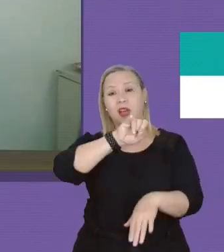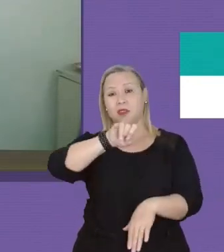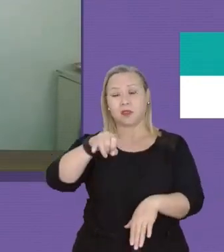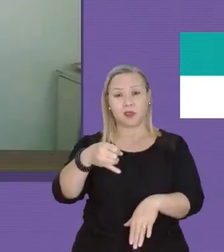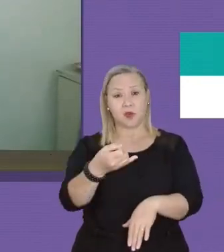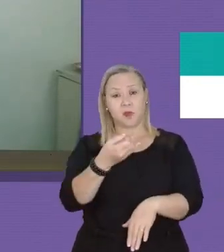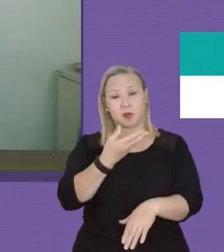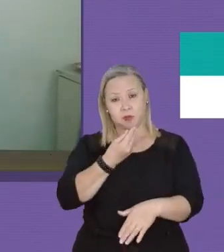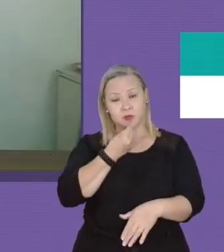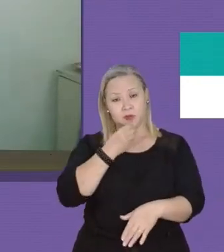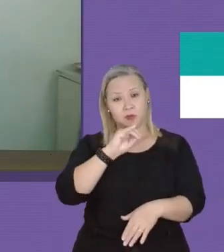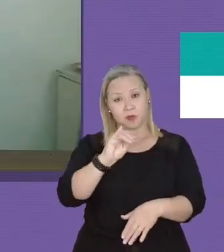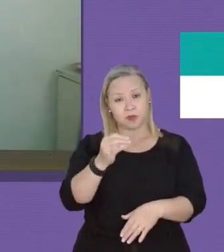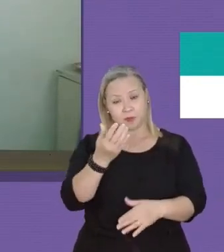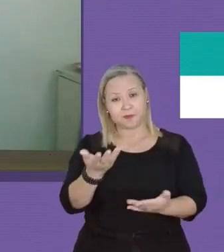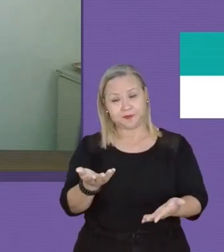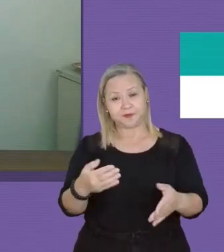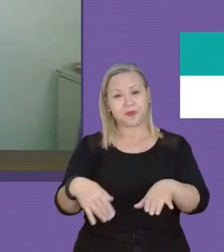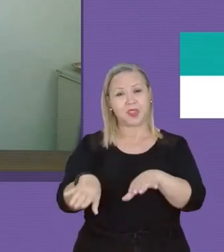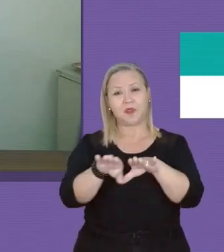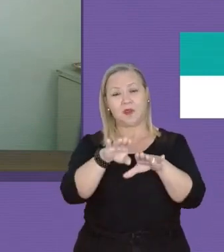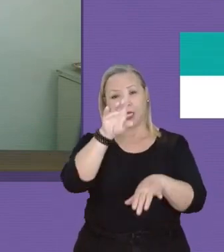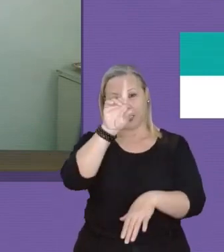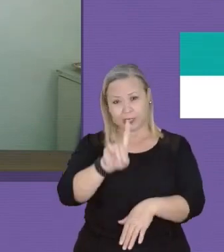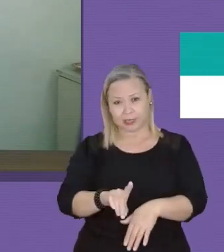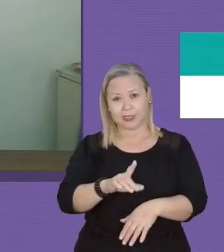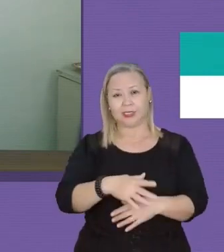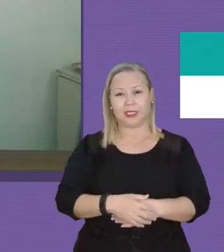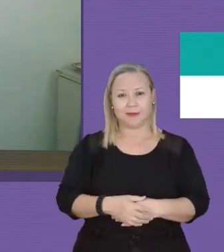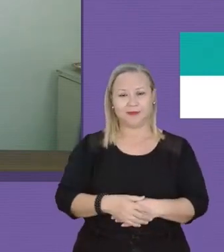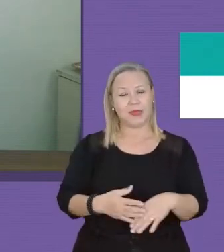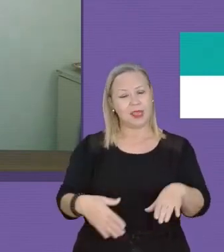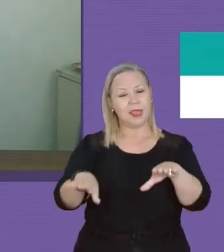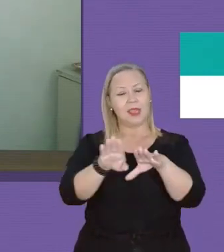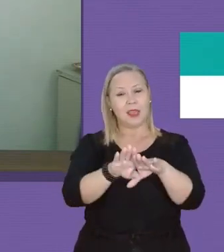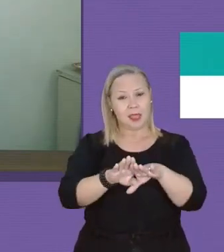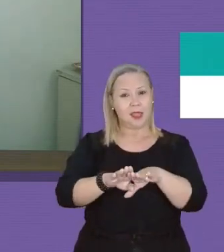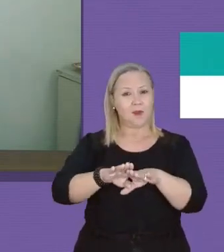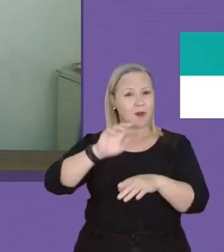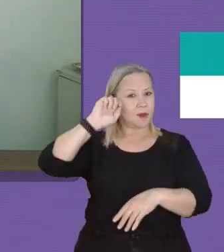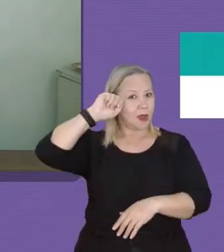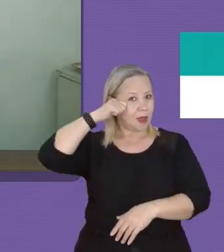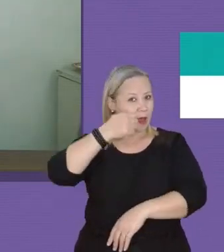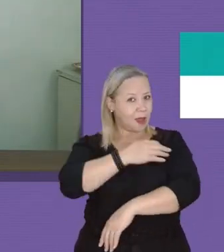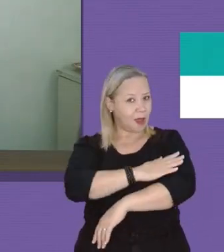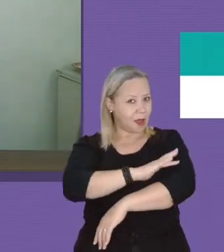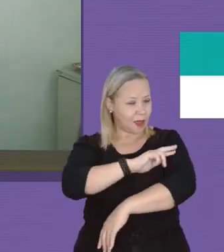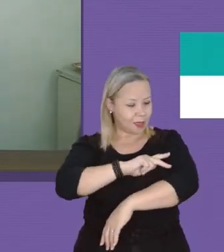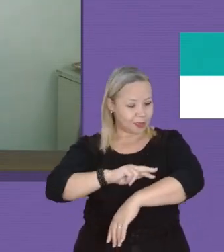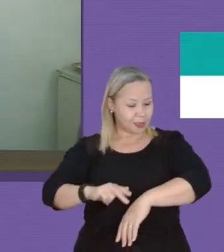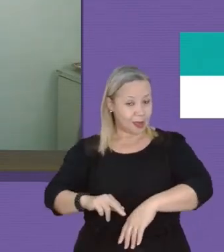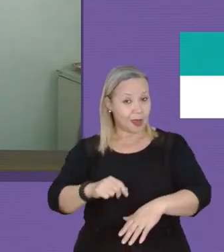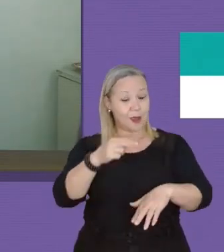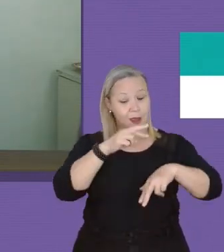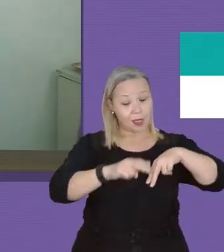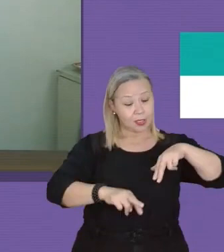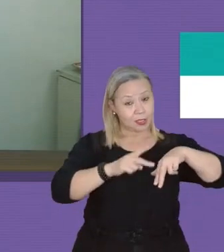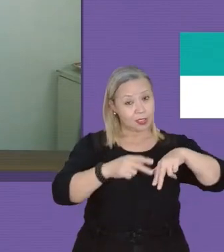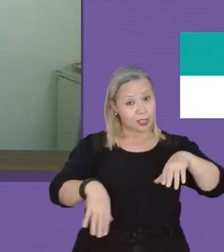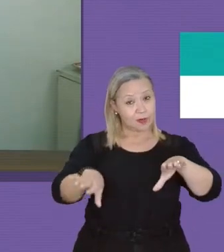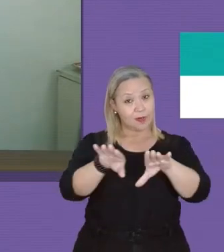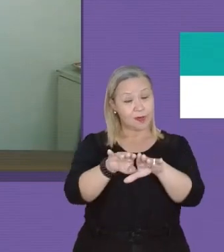oportunidades, a igualdade de direitos, a igualdade racial, a igualdade de gênero e a igualdade